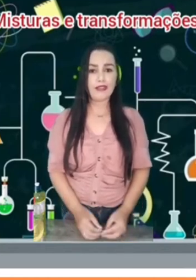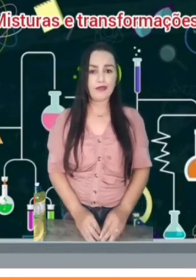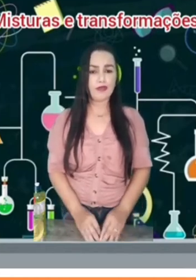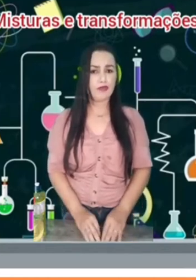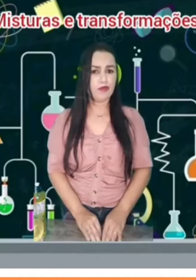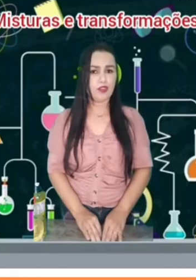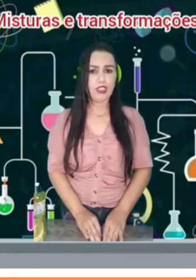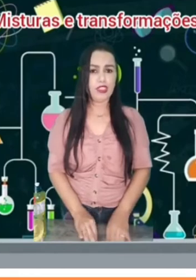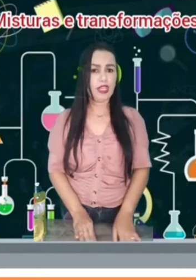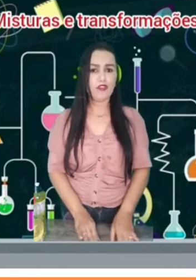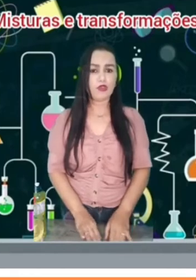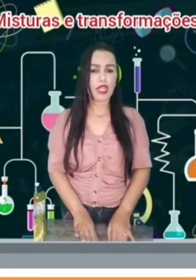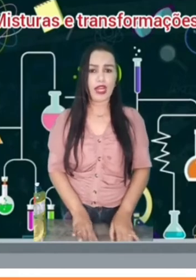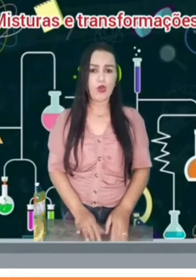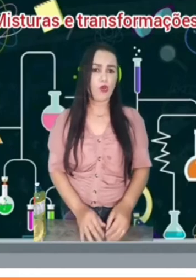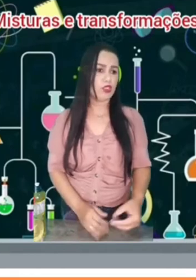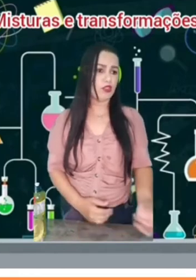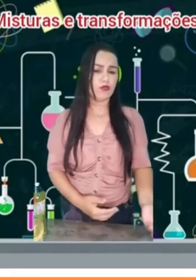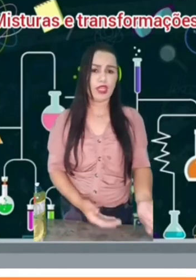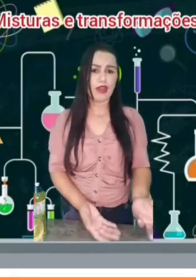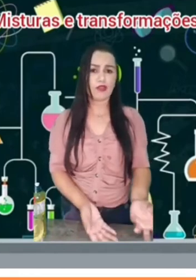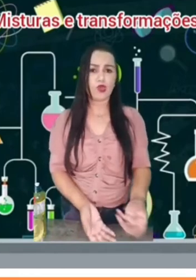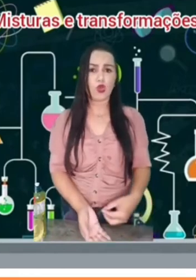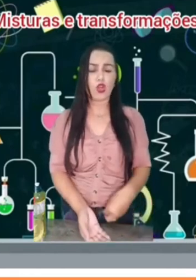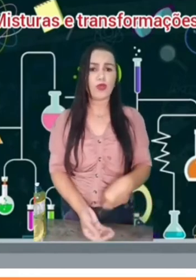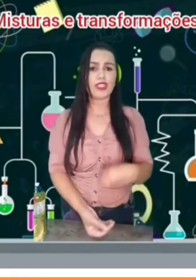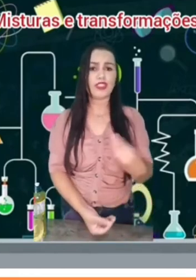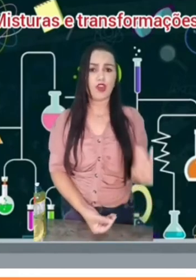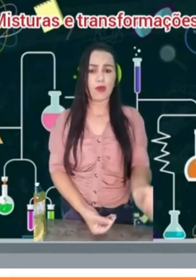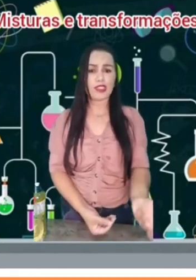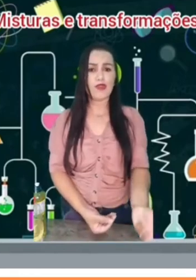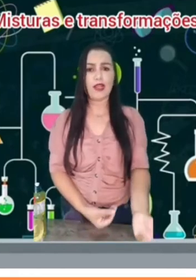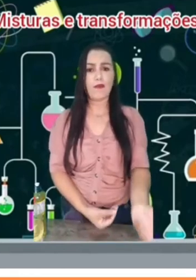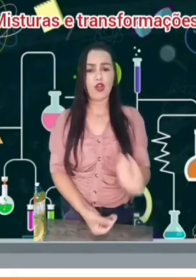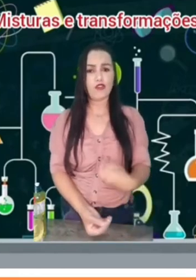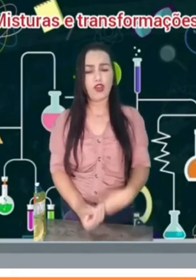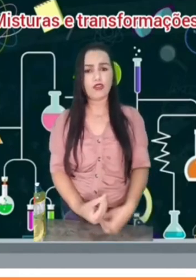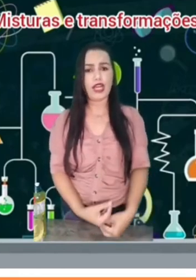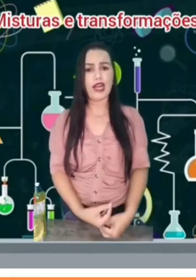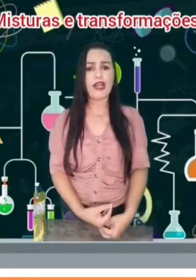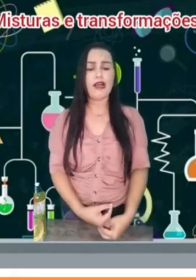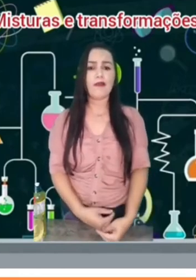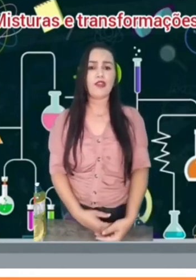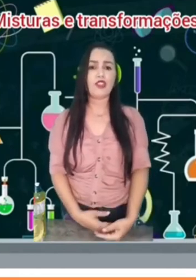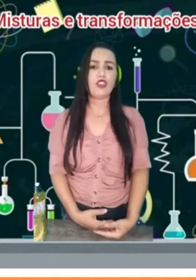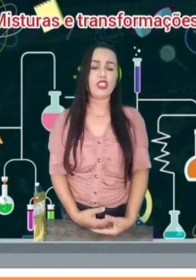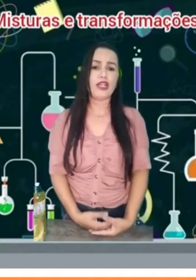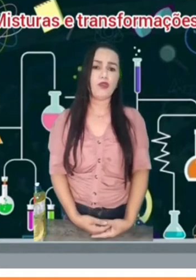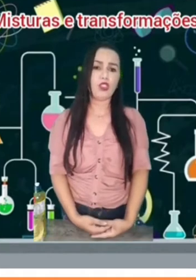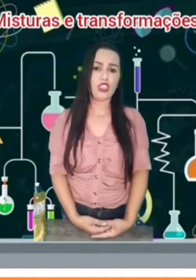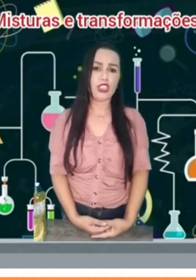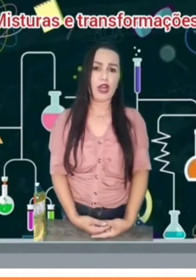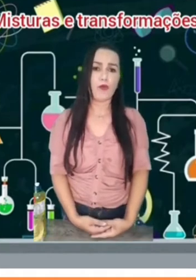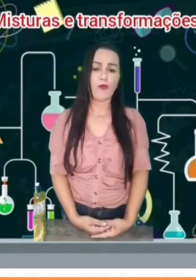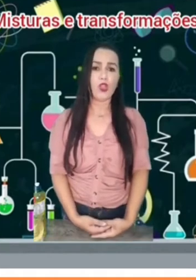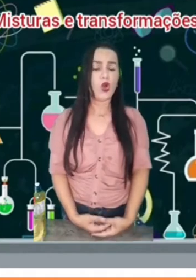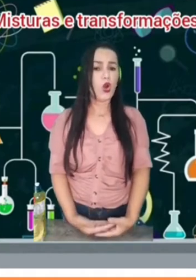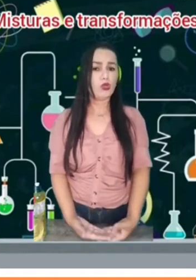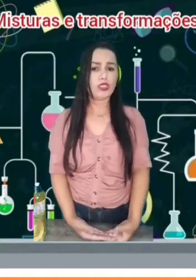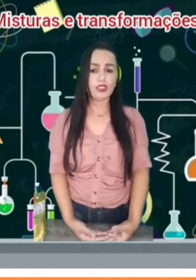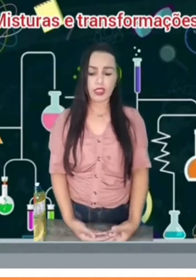separar e ela voltar, ou então dá, quando ocorre uma transformação, ela pode voltar para o seu estado